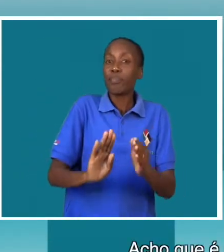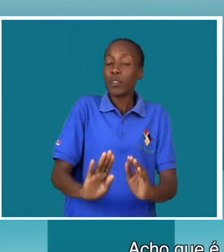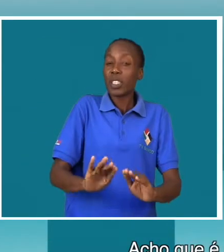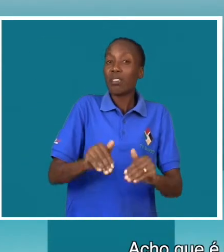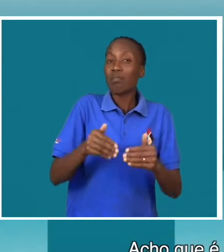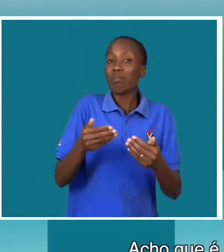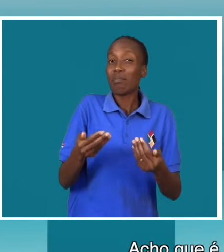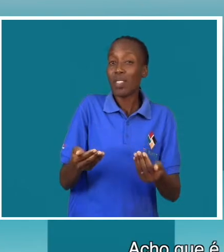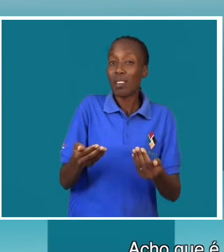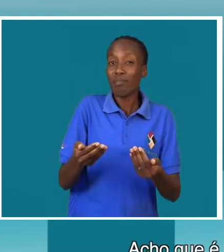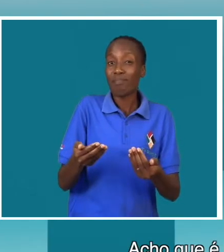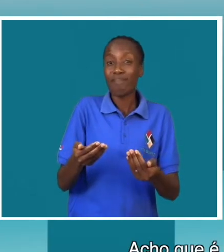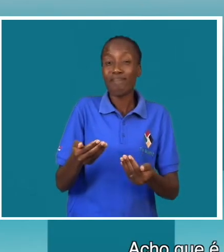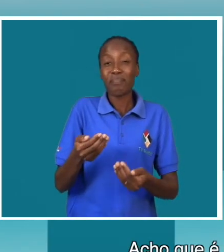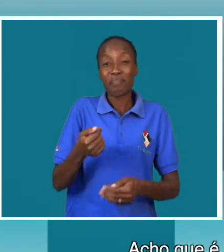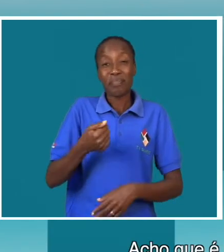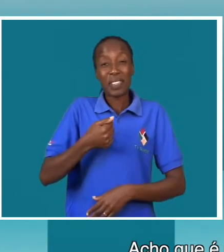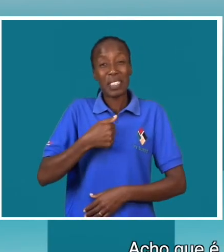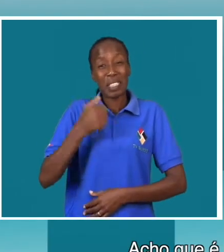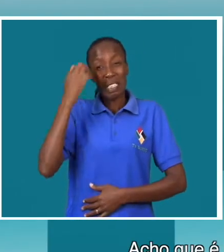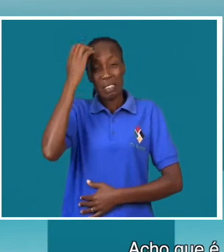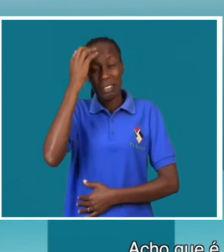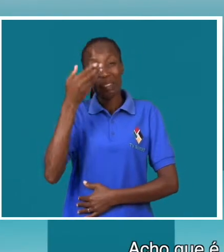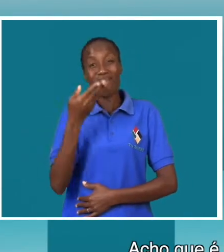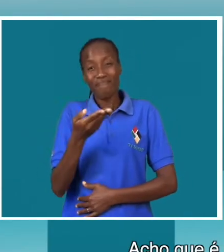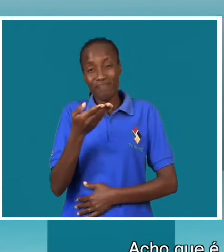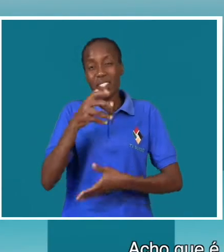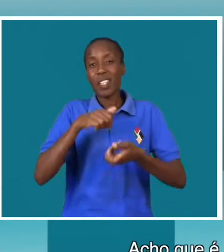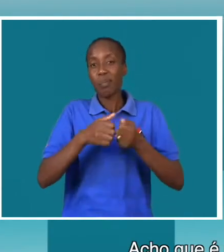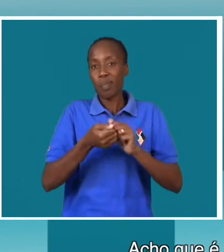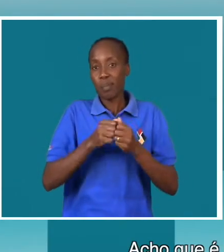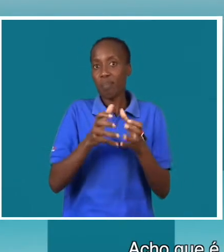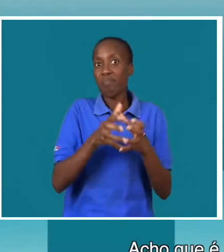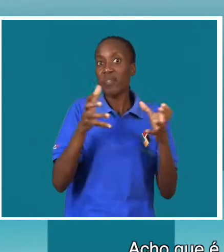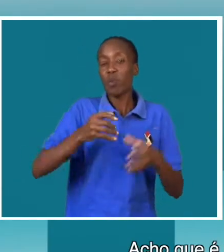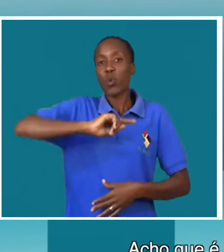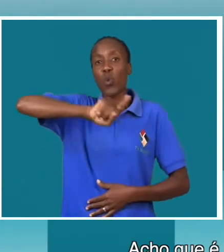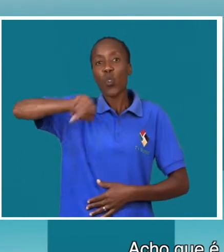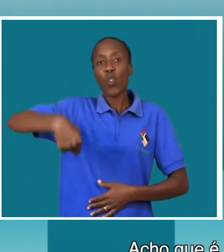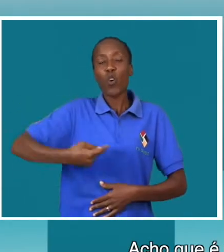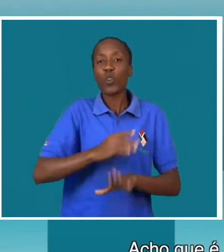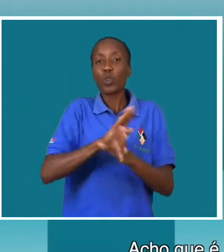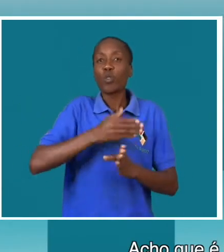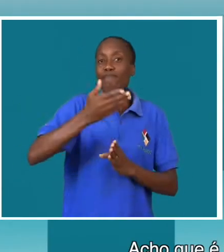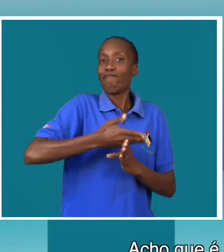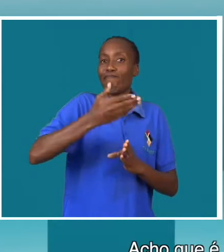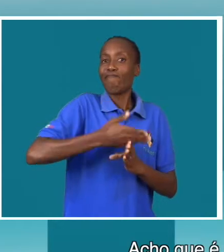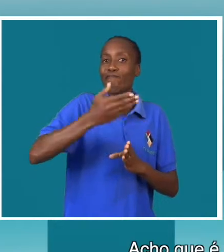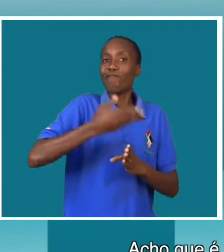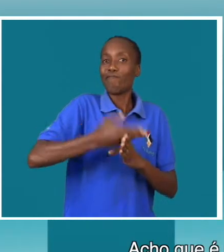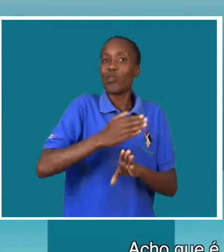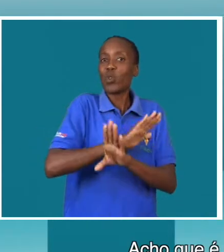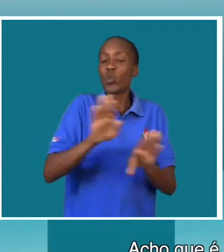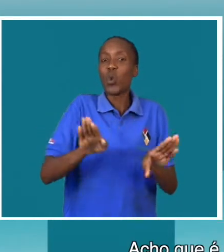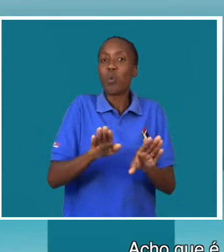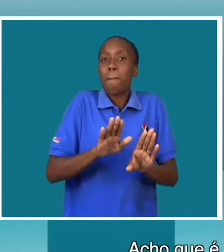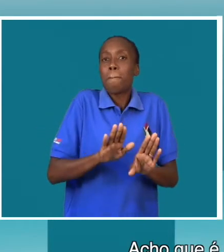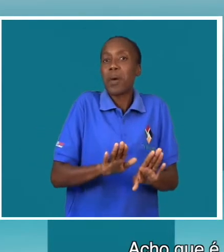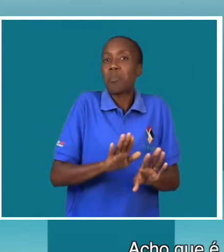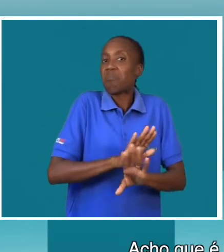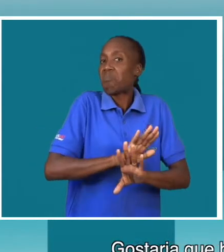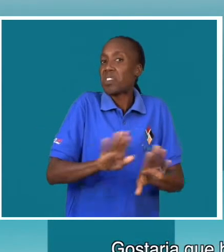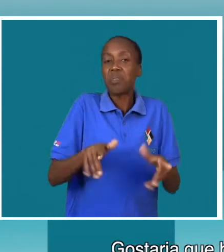Então, isso acho que é um problema muito grande, porque nós só treinamos entre nós e daí ficamos